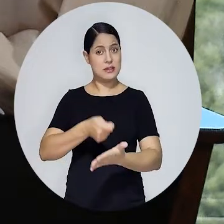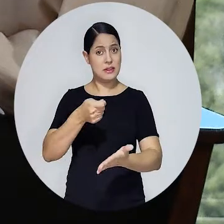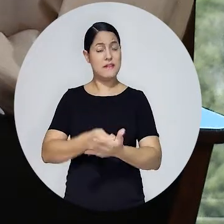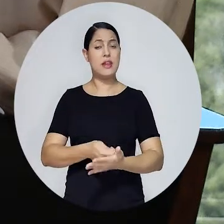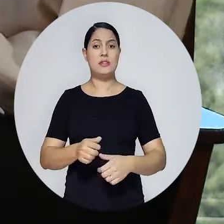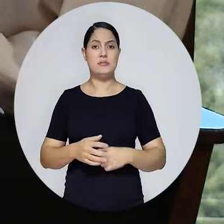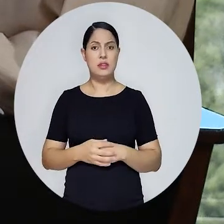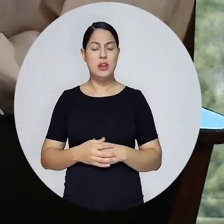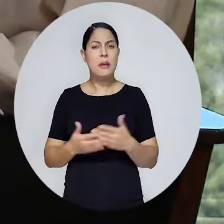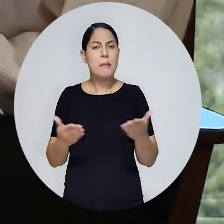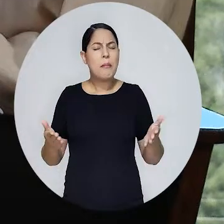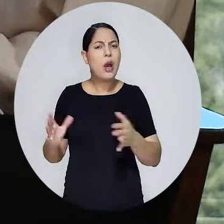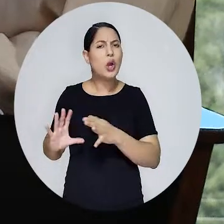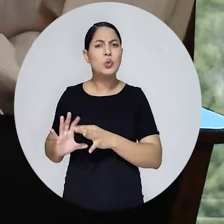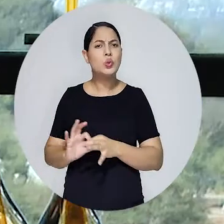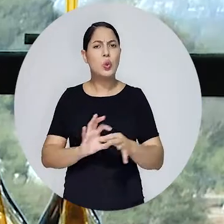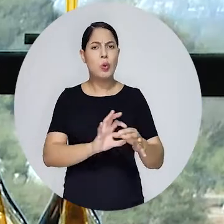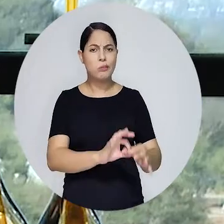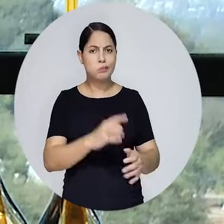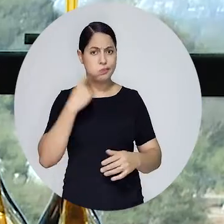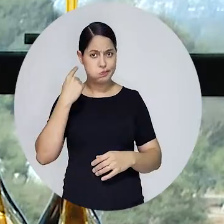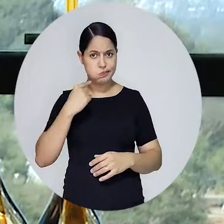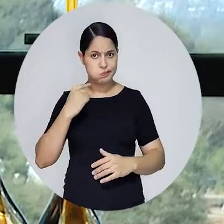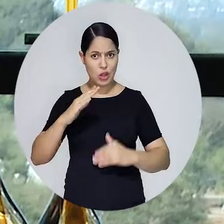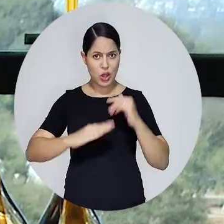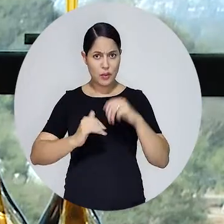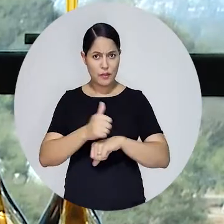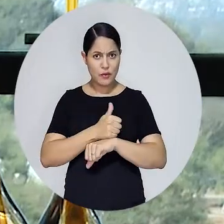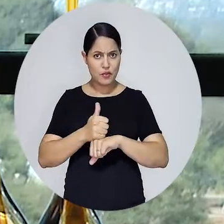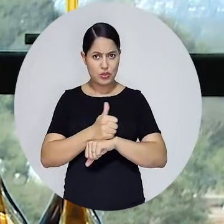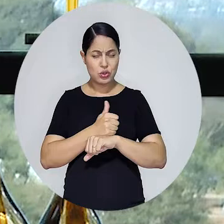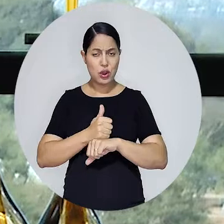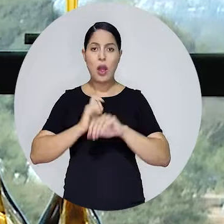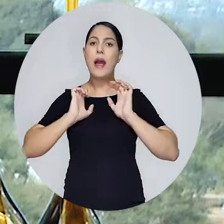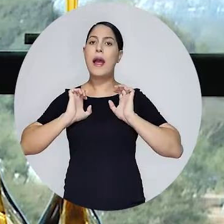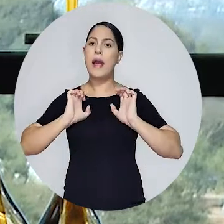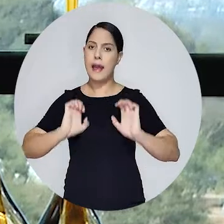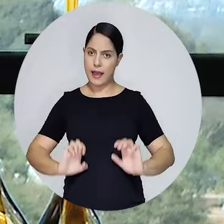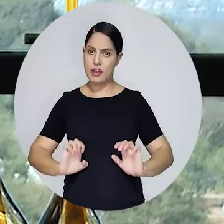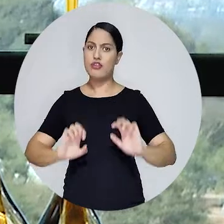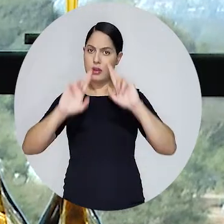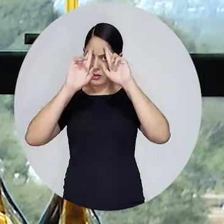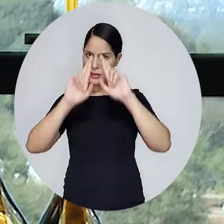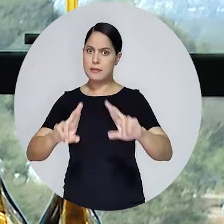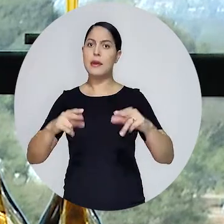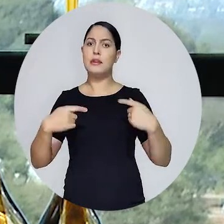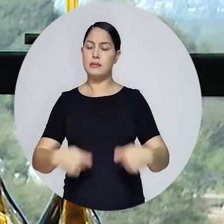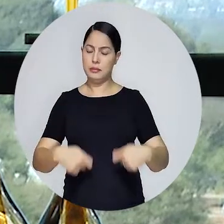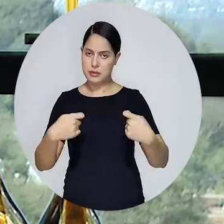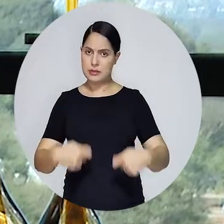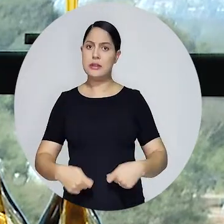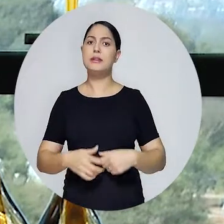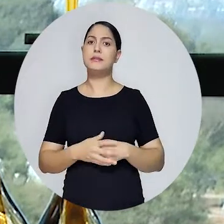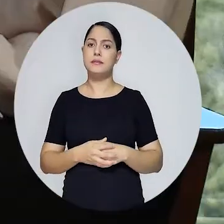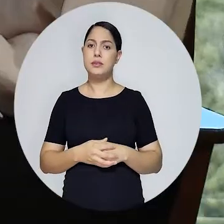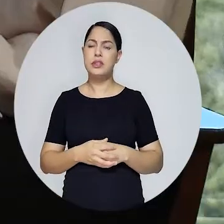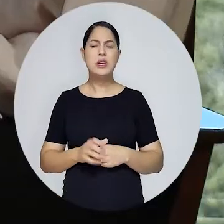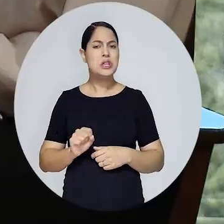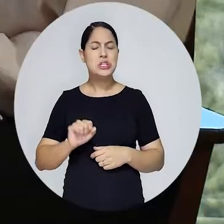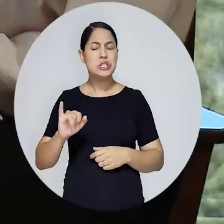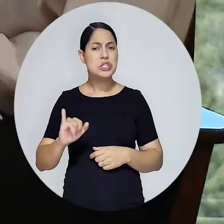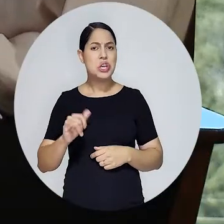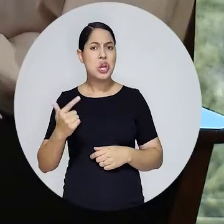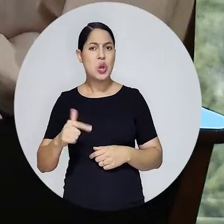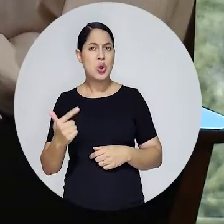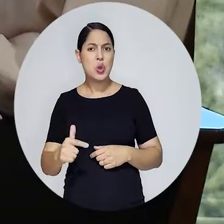que lhe dá direitos e deveres. O único limite que o advogado tem dentro da sua profissão é a ética. Ele tem que estar dentro da ética.